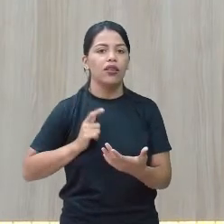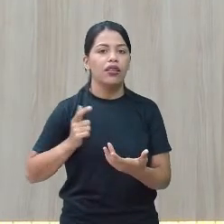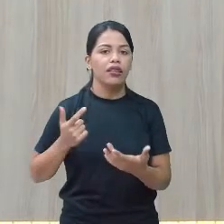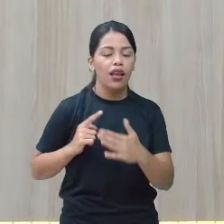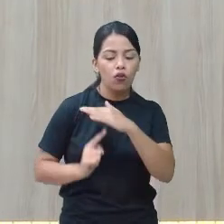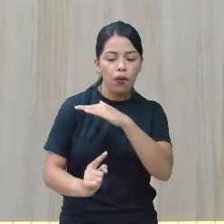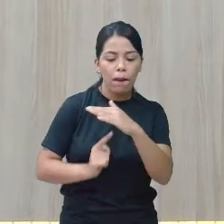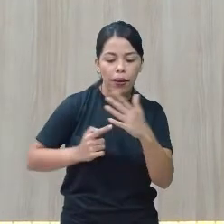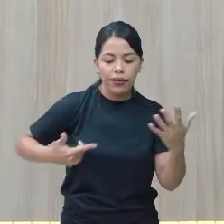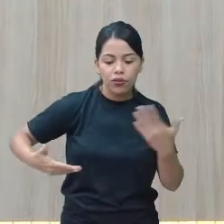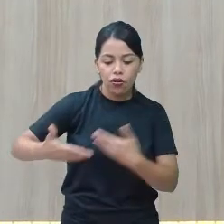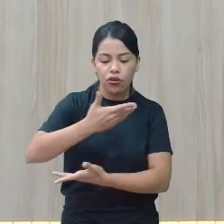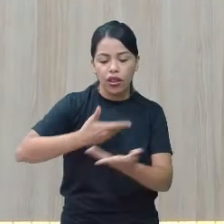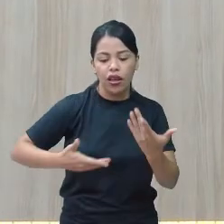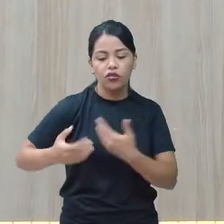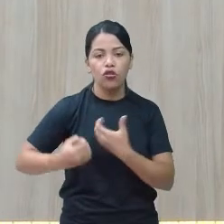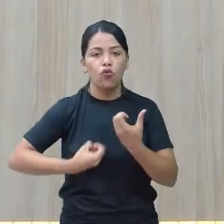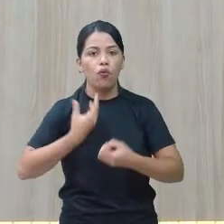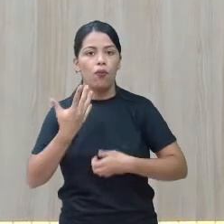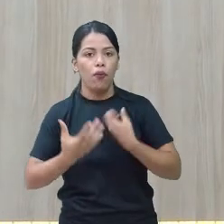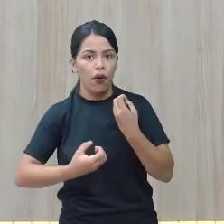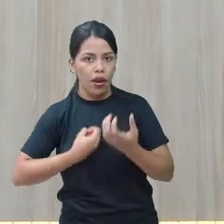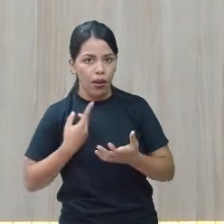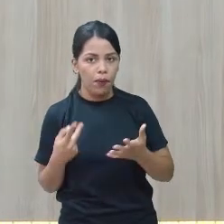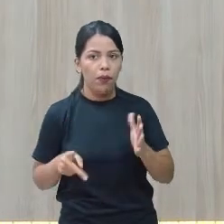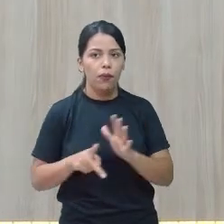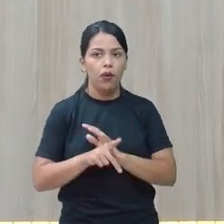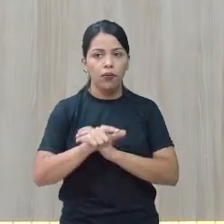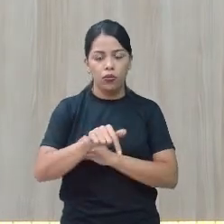personagens e entre o poema de Drummond e a quadrilha